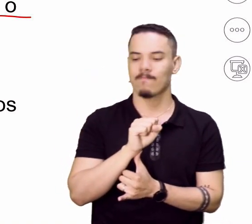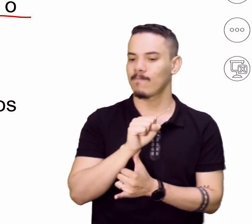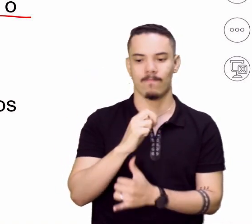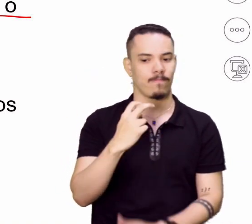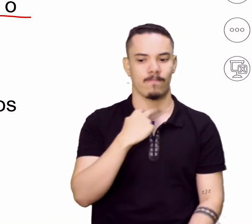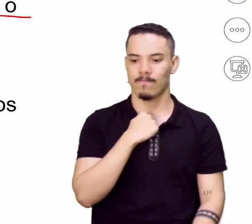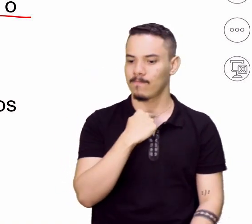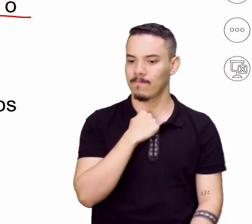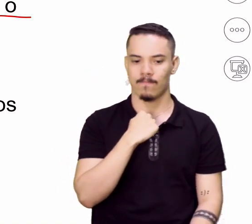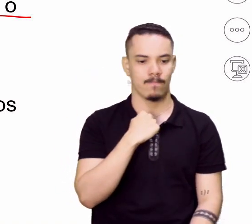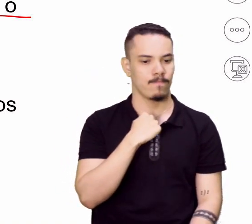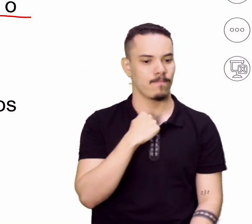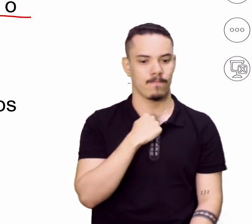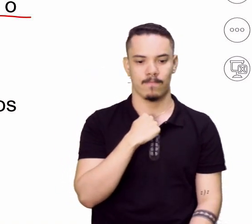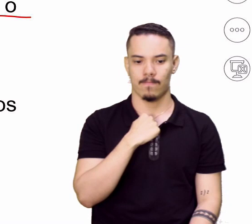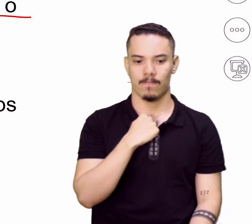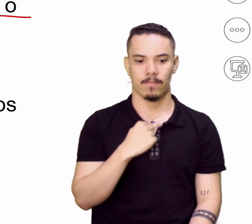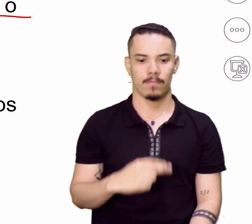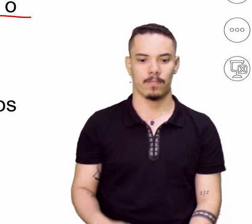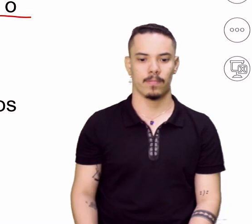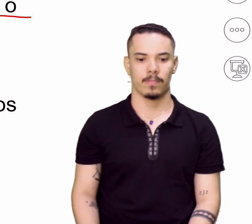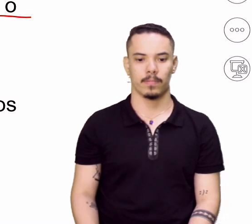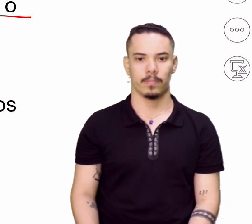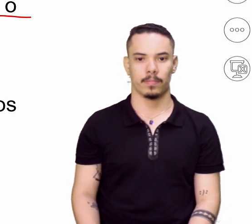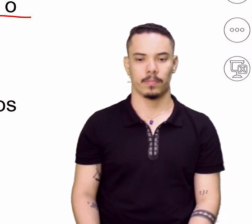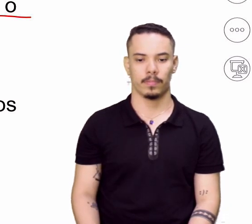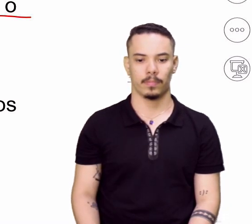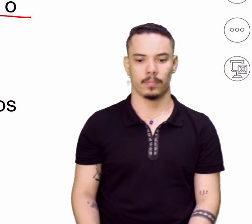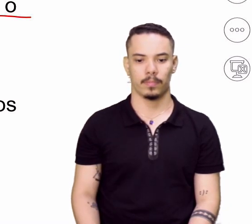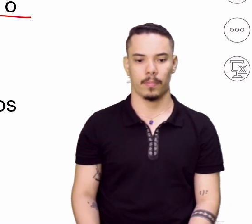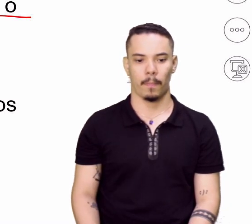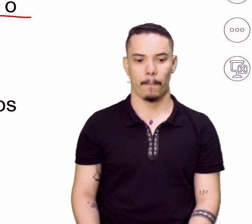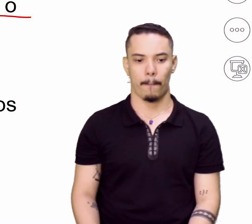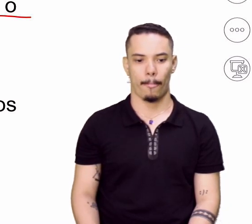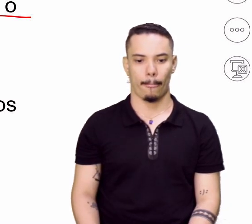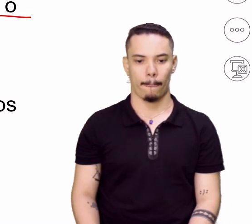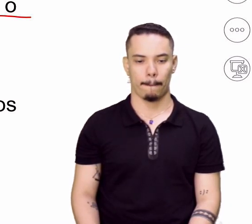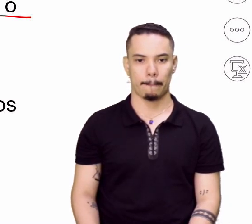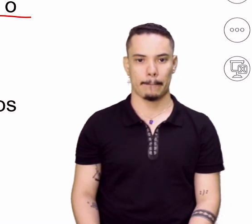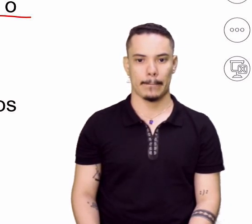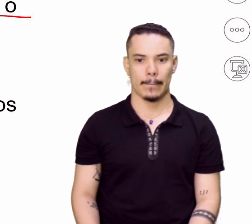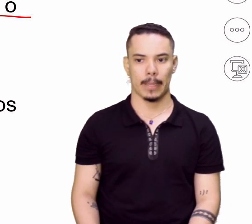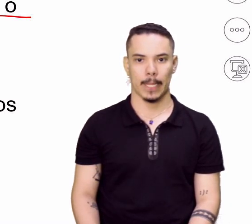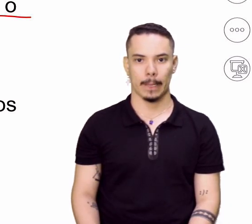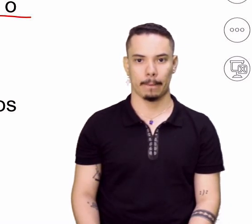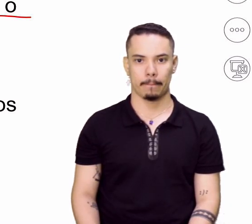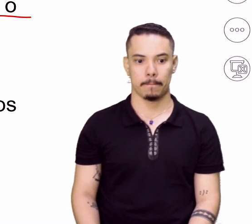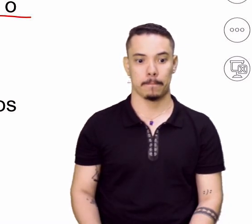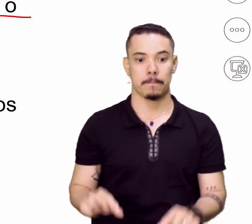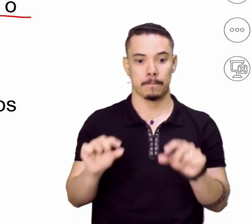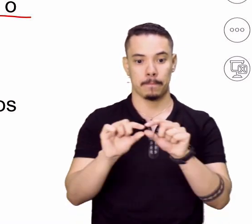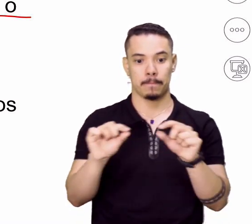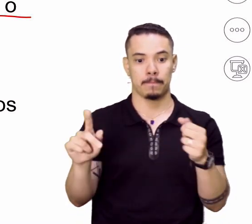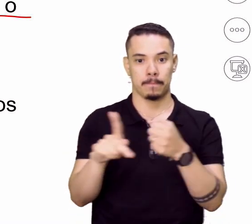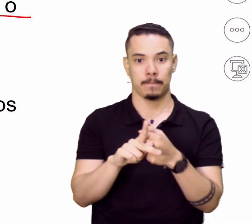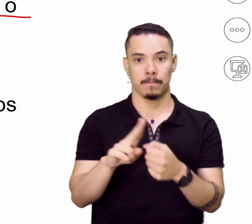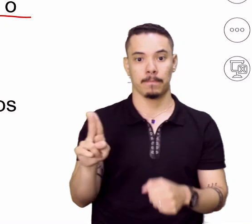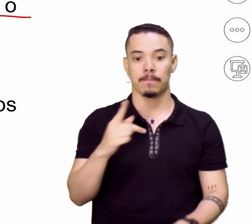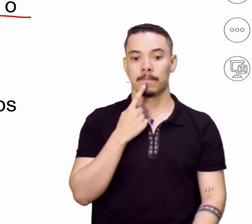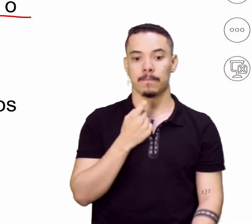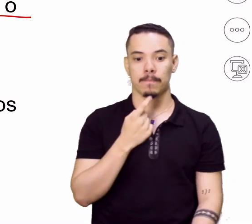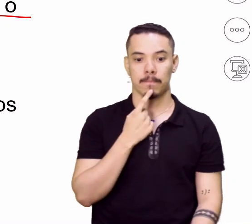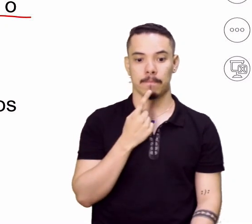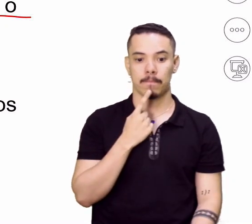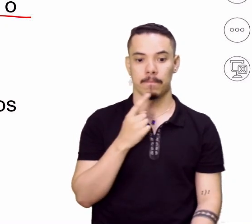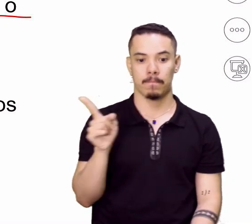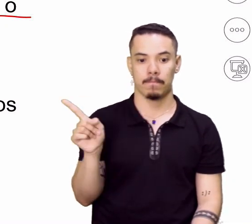Então, olha só. That's the woman who bought my car. E aí, o pronome relativo é esse, o